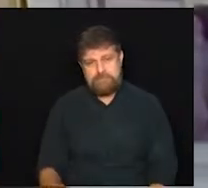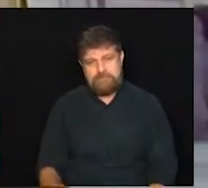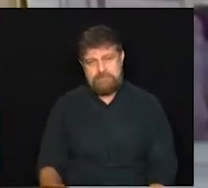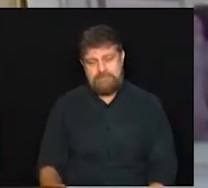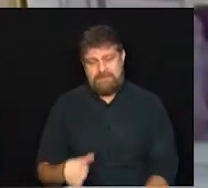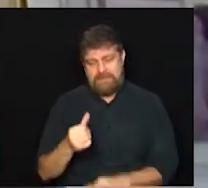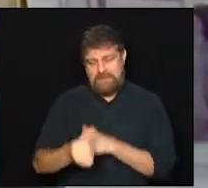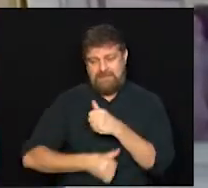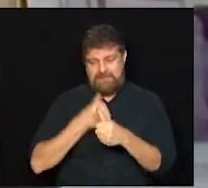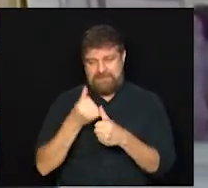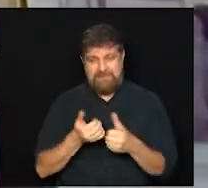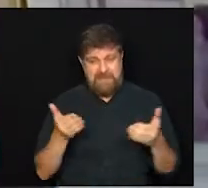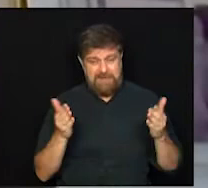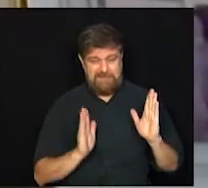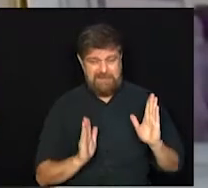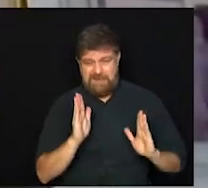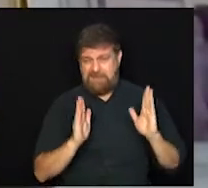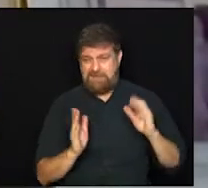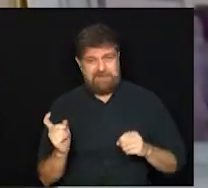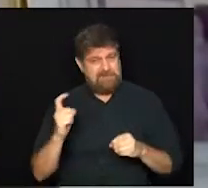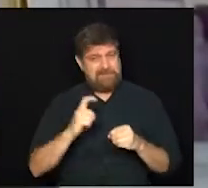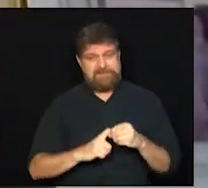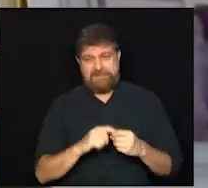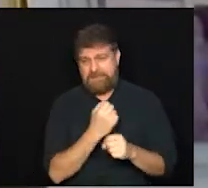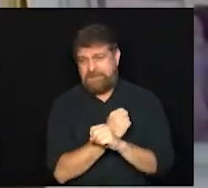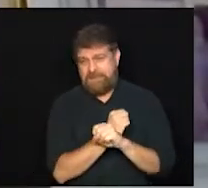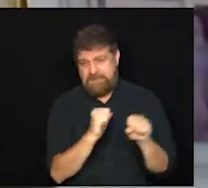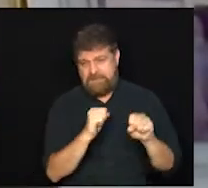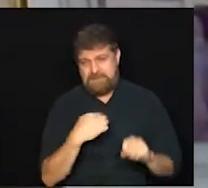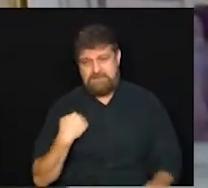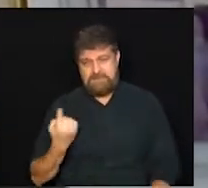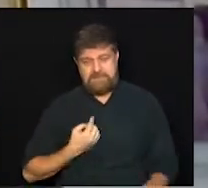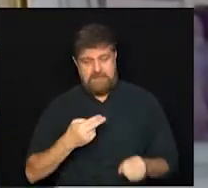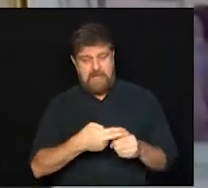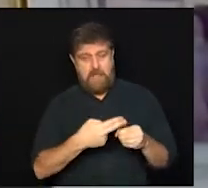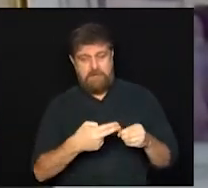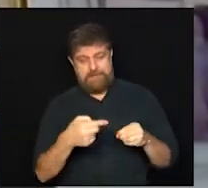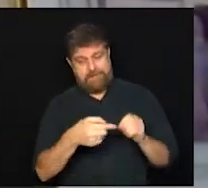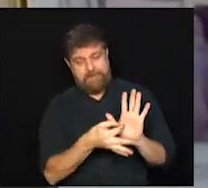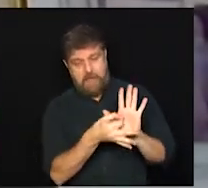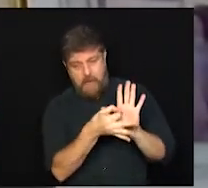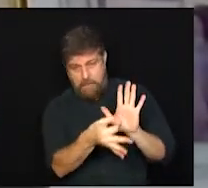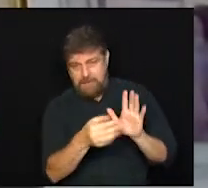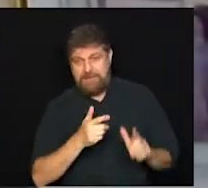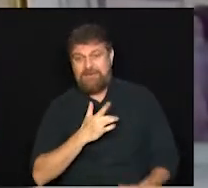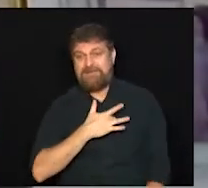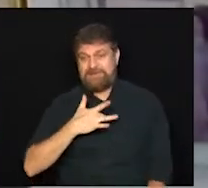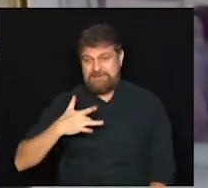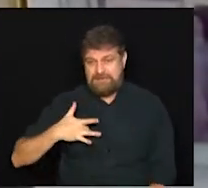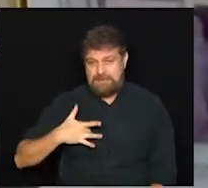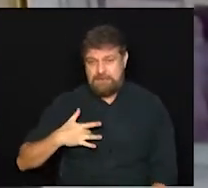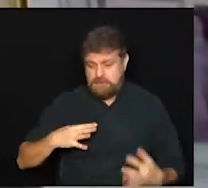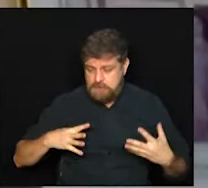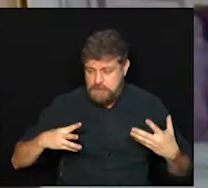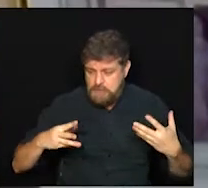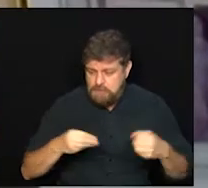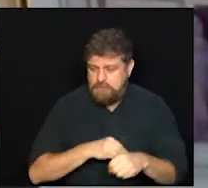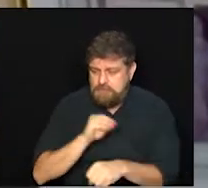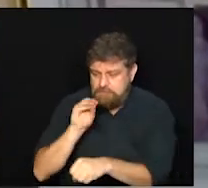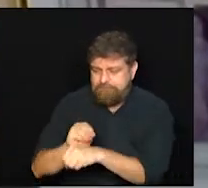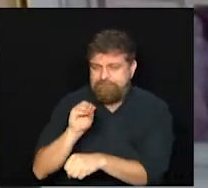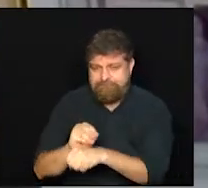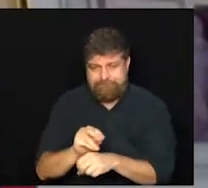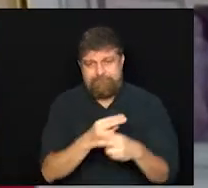está claro que não é possível o retorno, na lógica da Unicamp, né, de preservar a saúde de todos